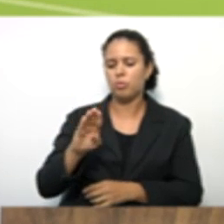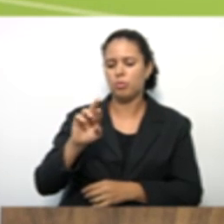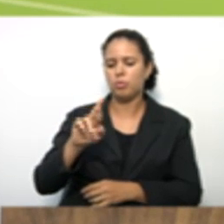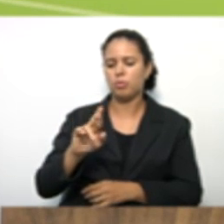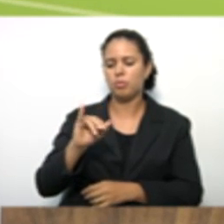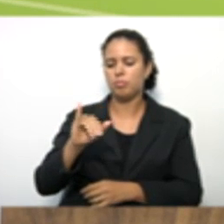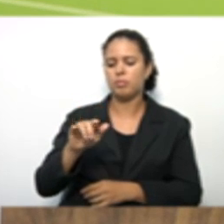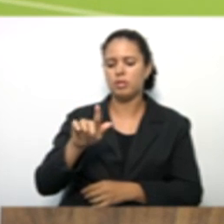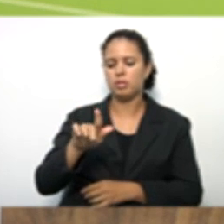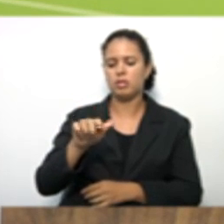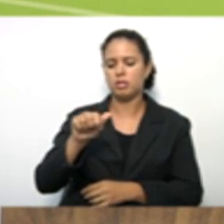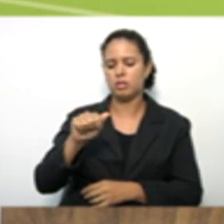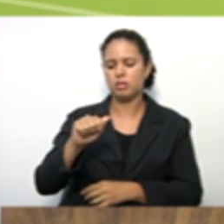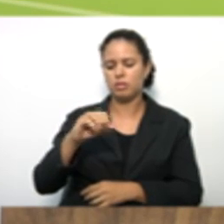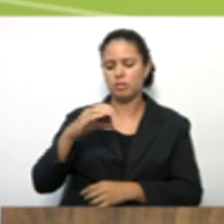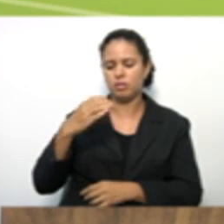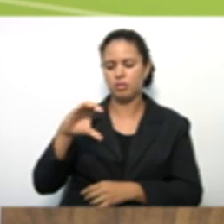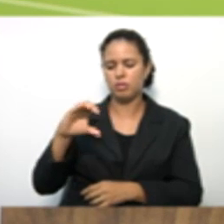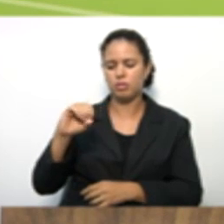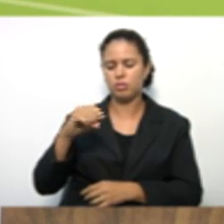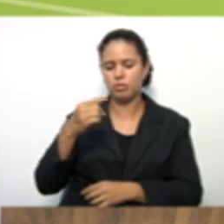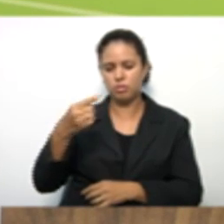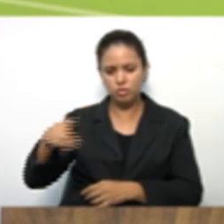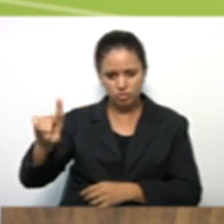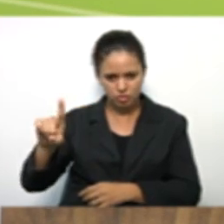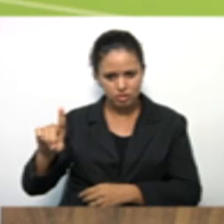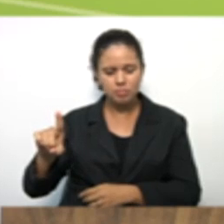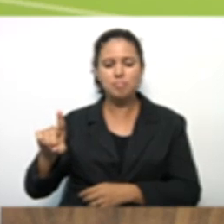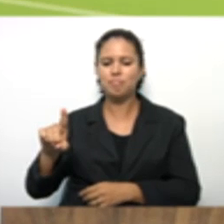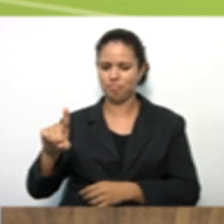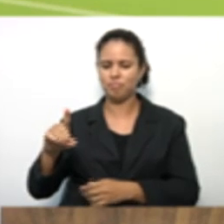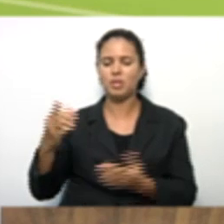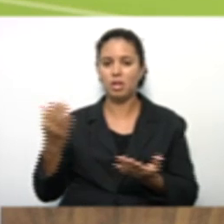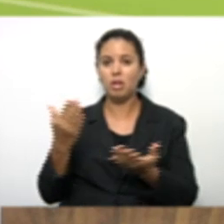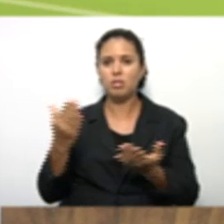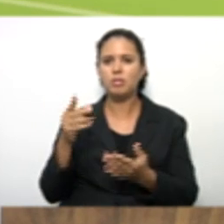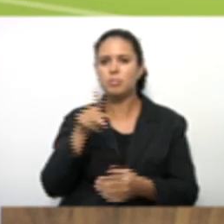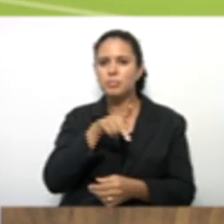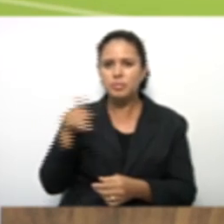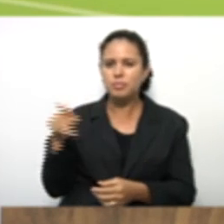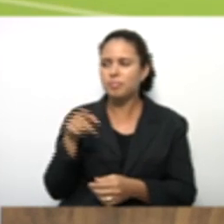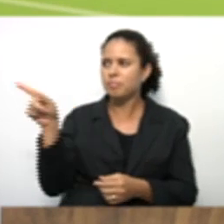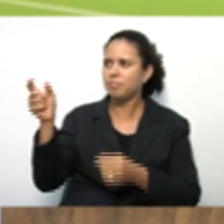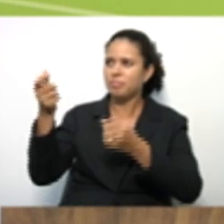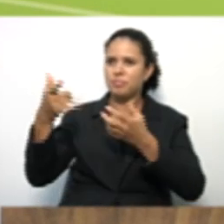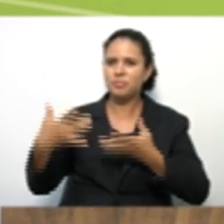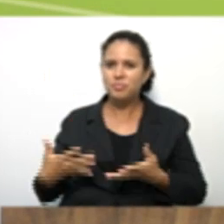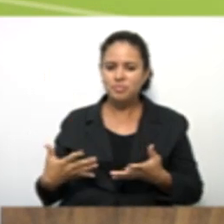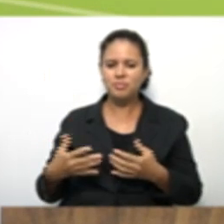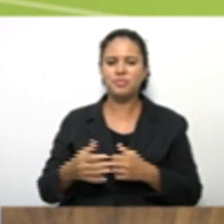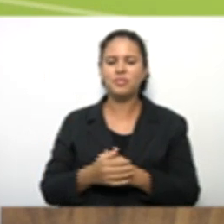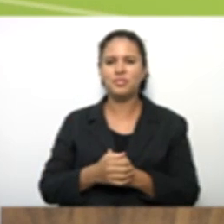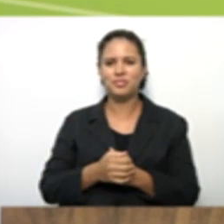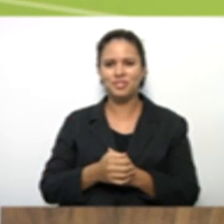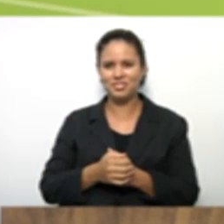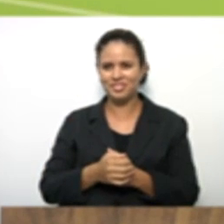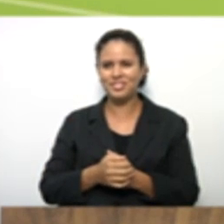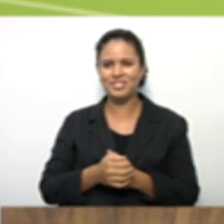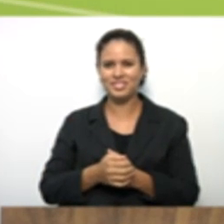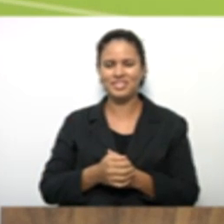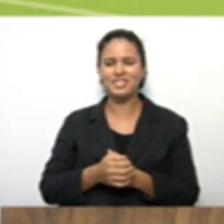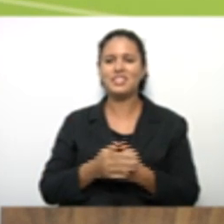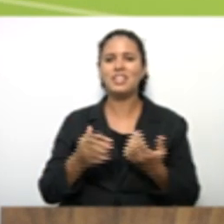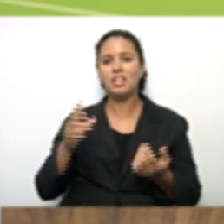da contabilidade, ok? E só, antes de passar para o professor aqui, a professora já está nervosa, pelo amor de Deus, você roubou minha aula. Calma, professora.